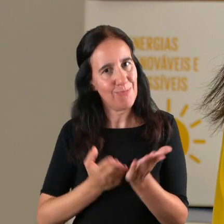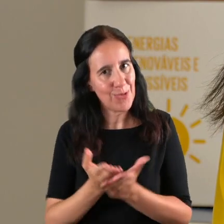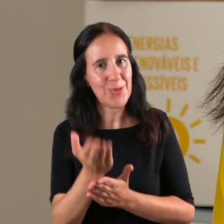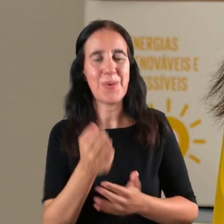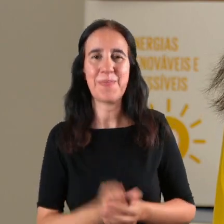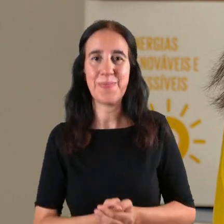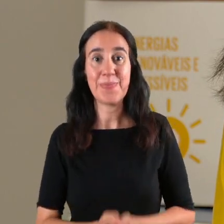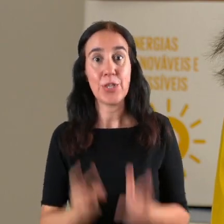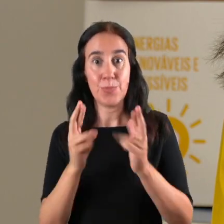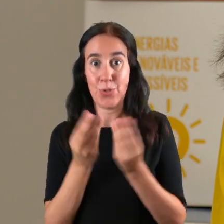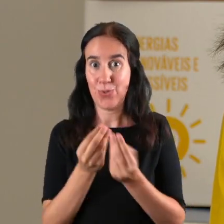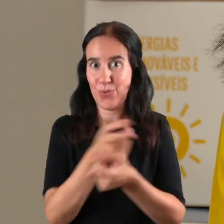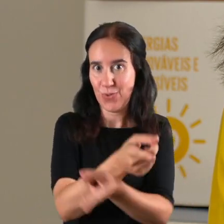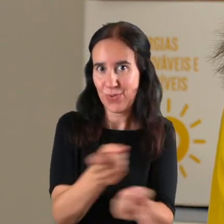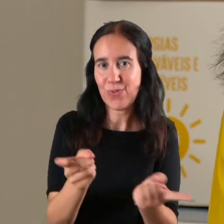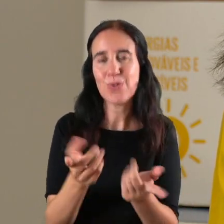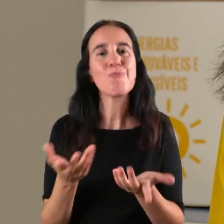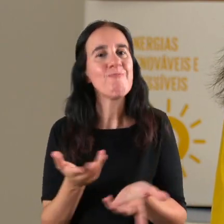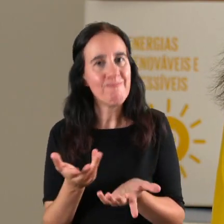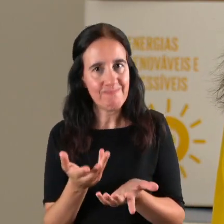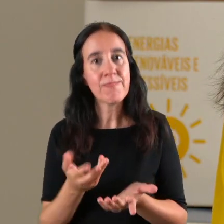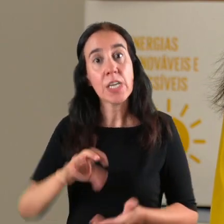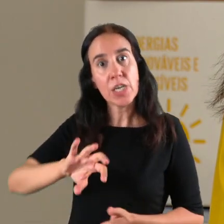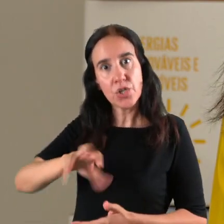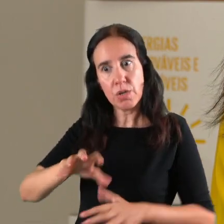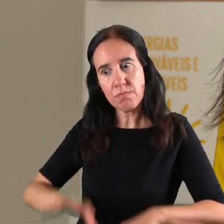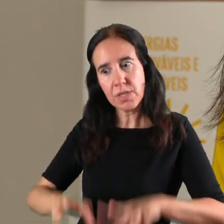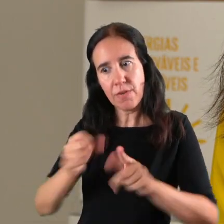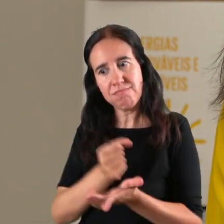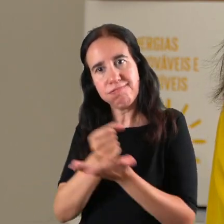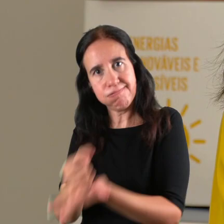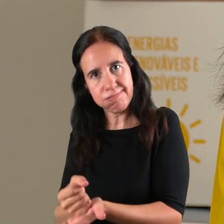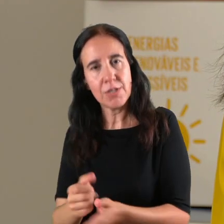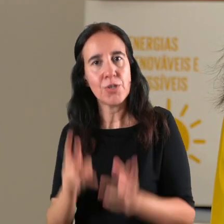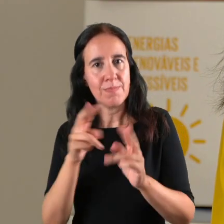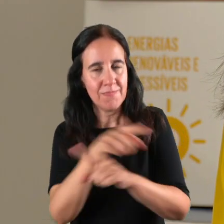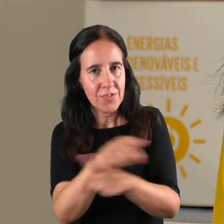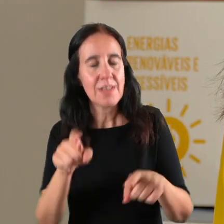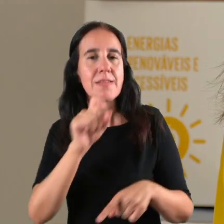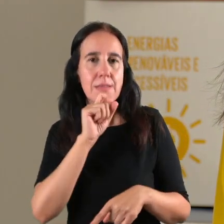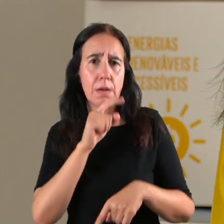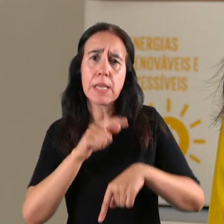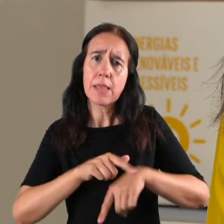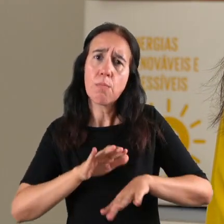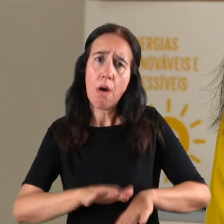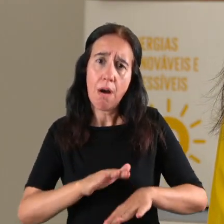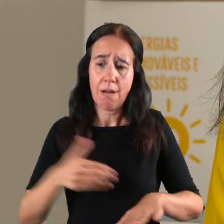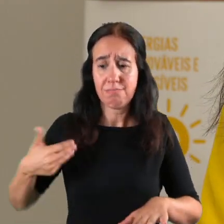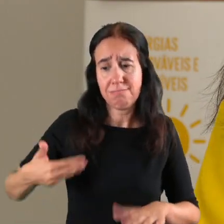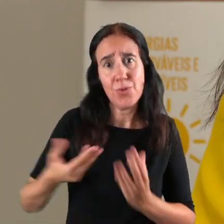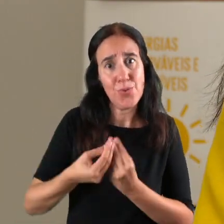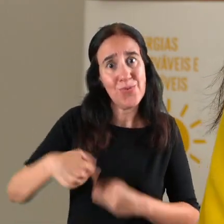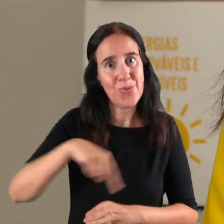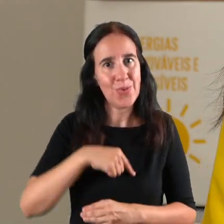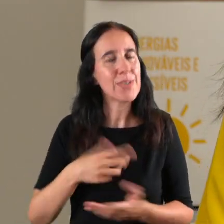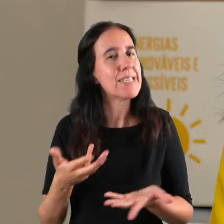de referência. Esperamos convosco contribuir para o desenvolvimento da região. Esperamos que vocês consigam, ao longo do